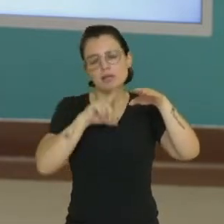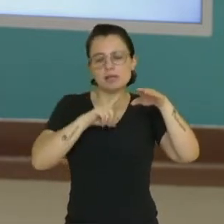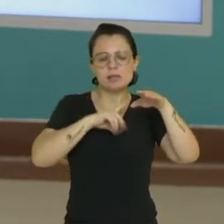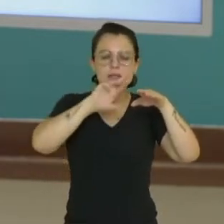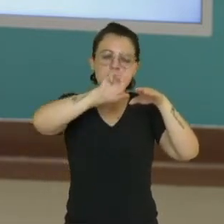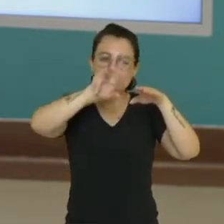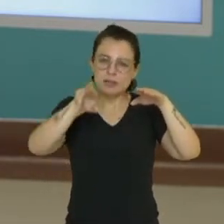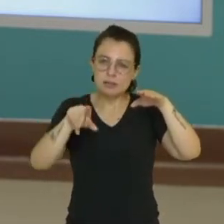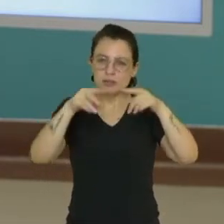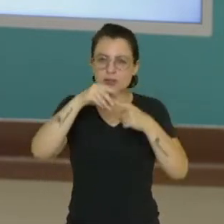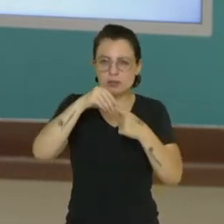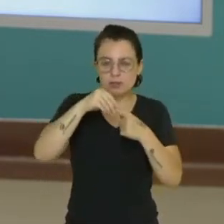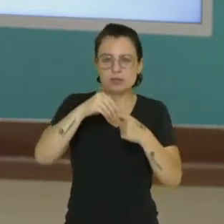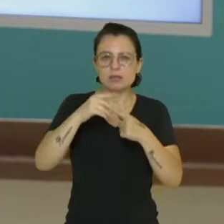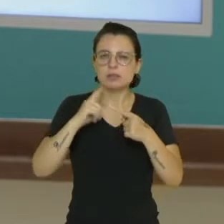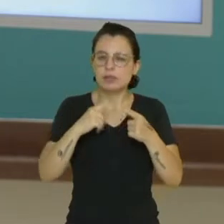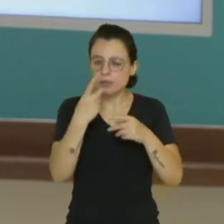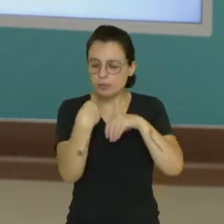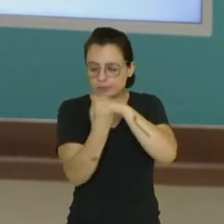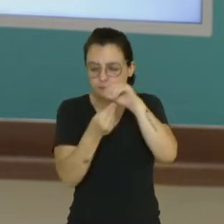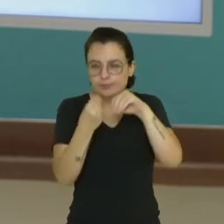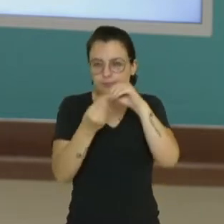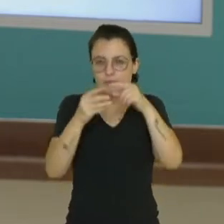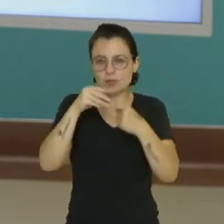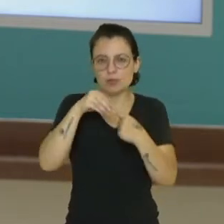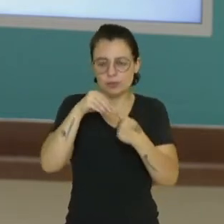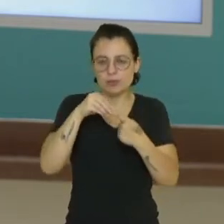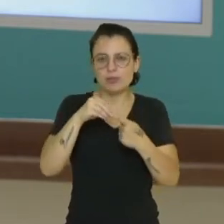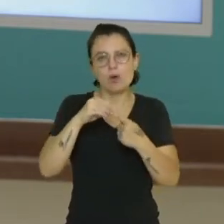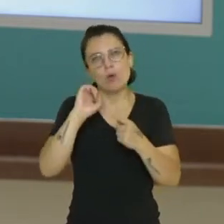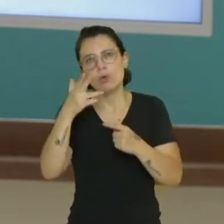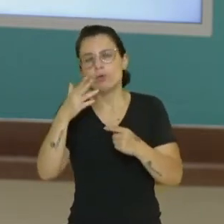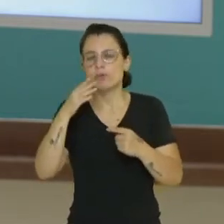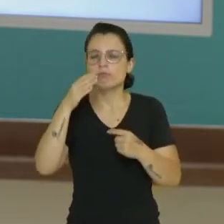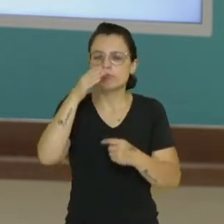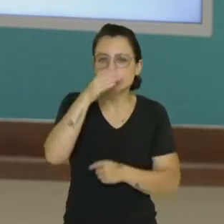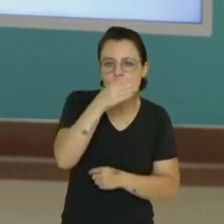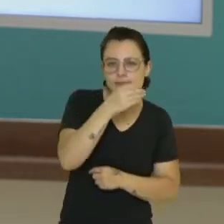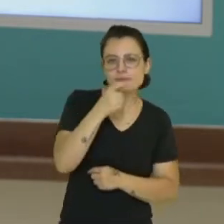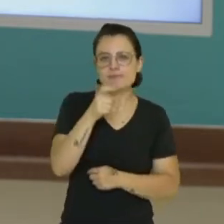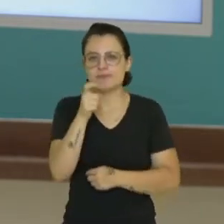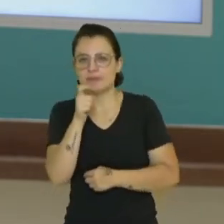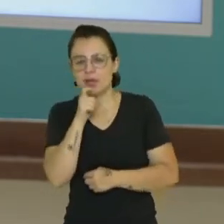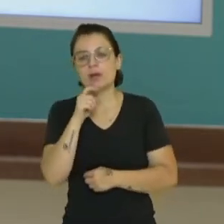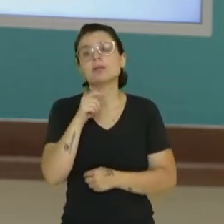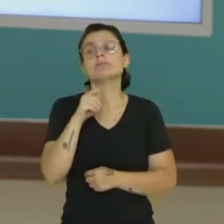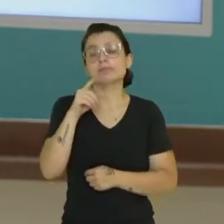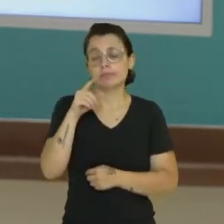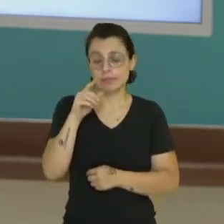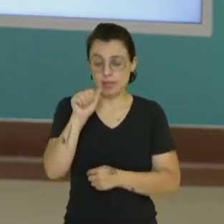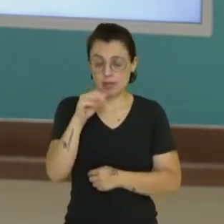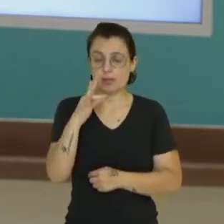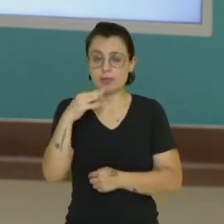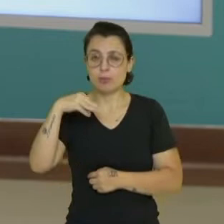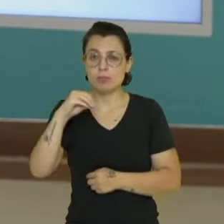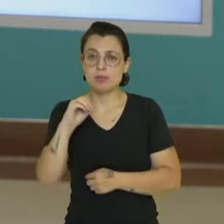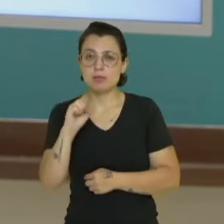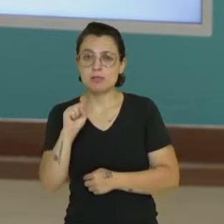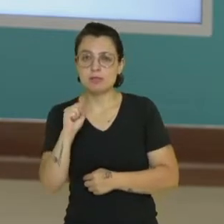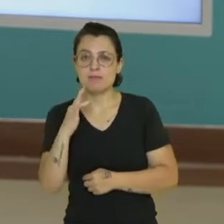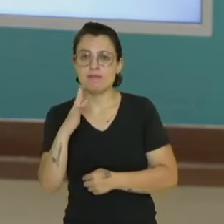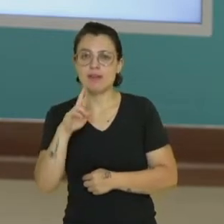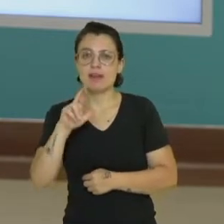característica, uma composição e até uma temperatura diferente. Na atmosfera não é diferente, pois ela vai